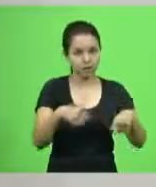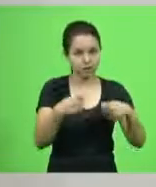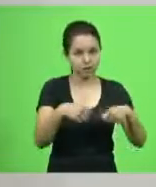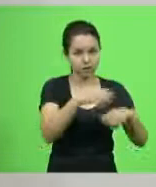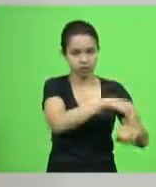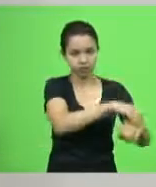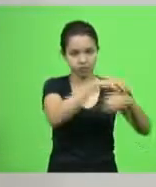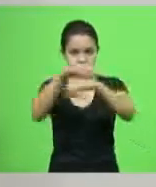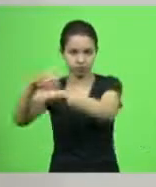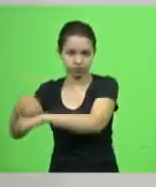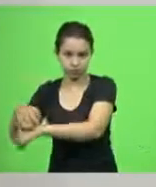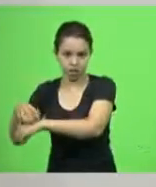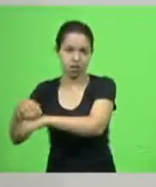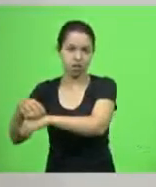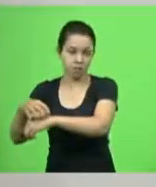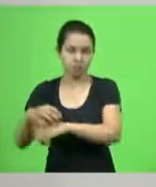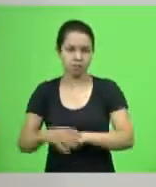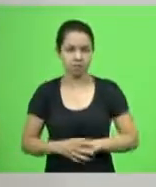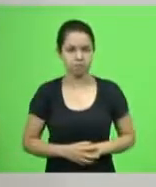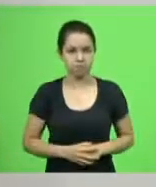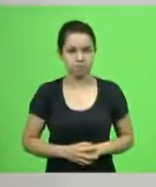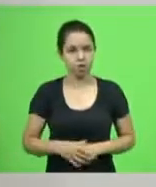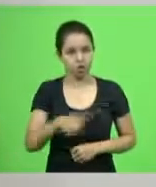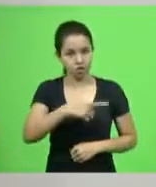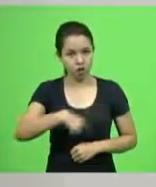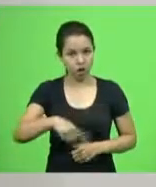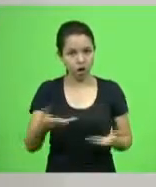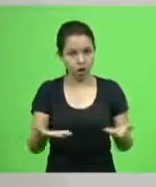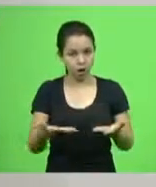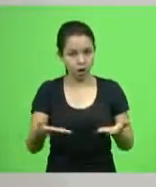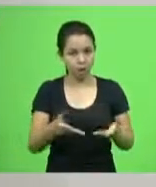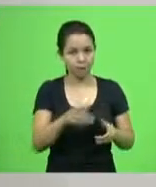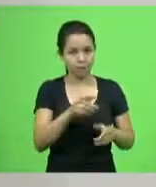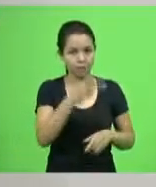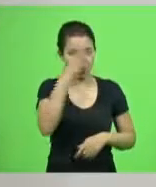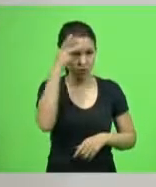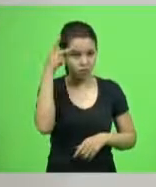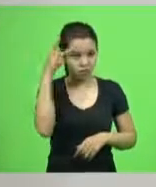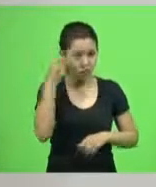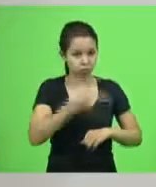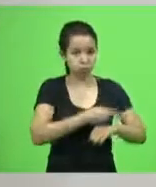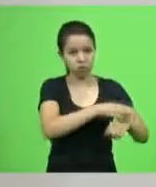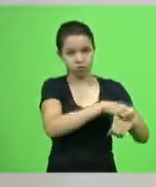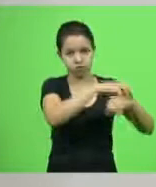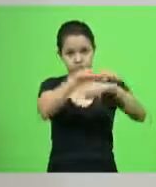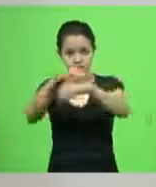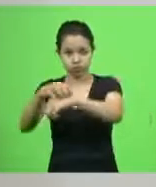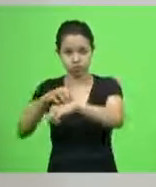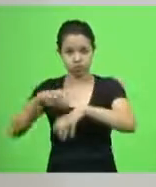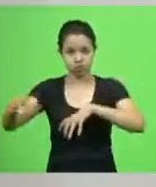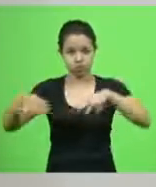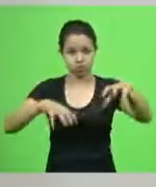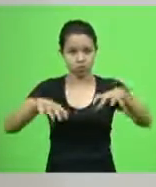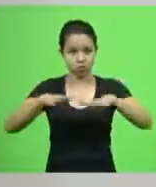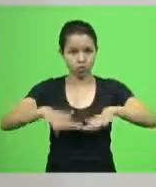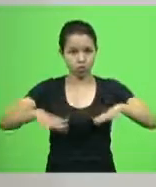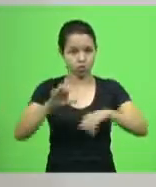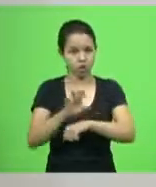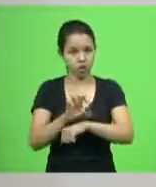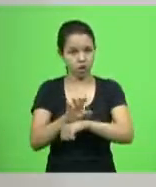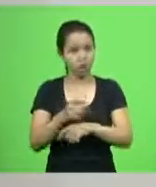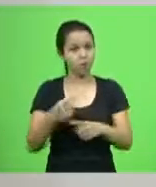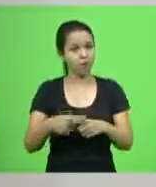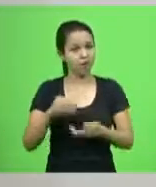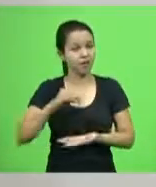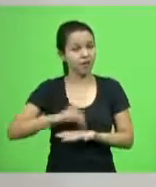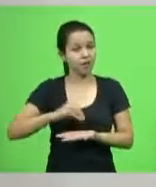pacientes. Nós estamos transferindo pacientes para o Estado todo e para o Oeste por conta da falta